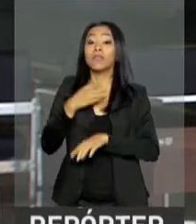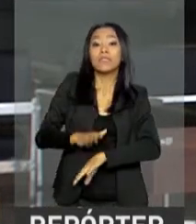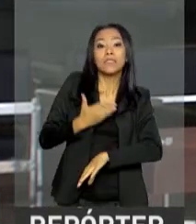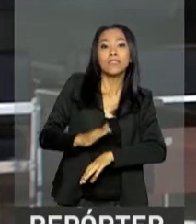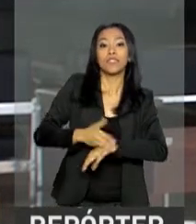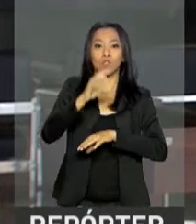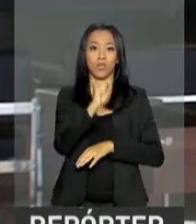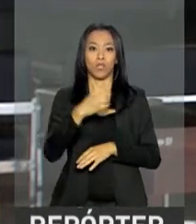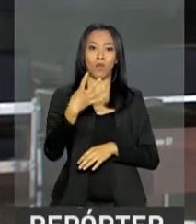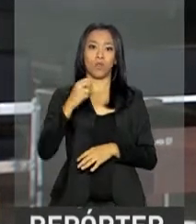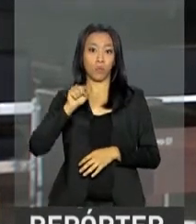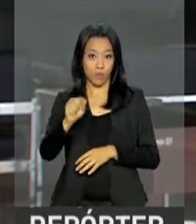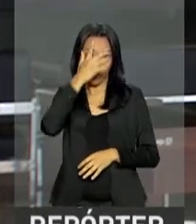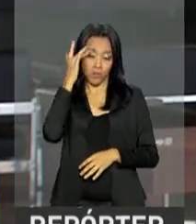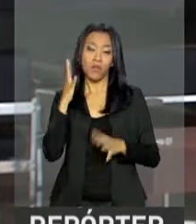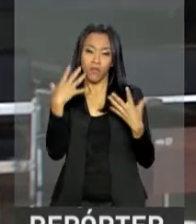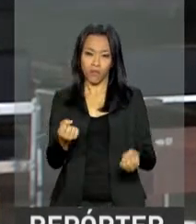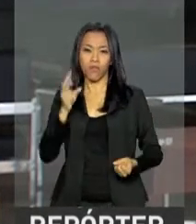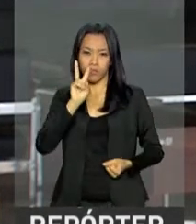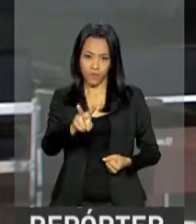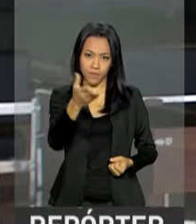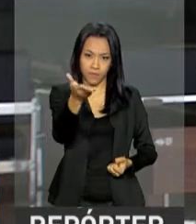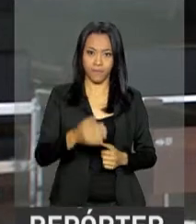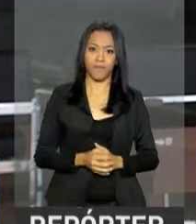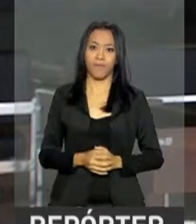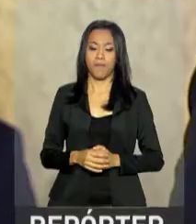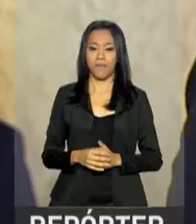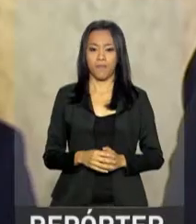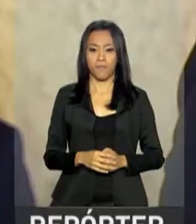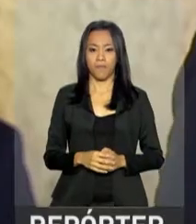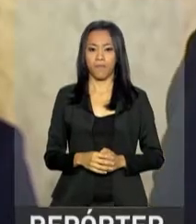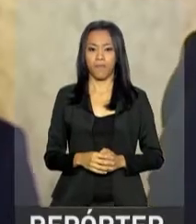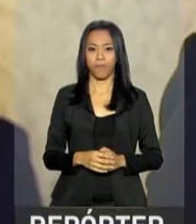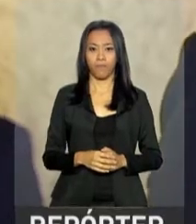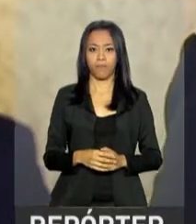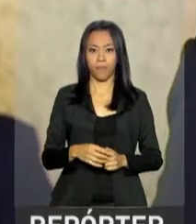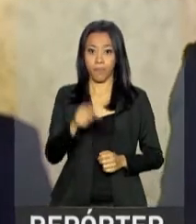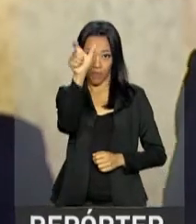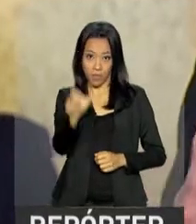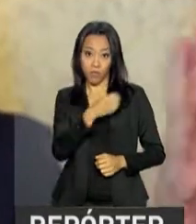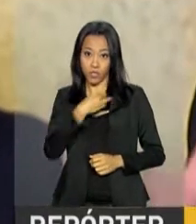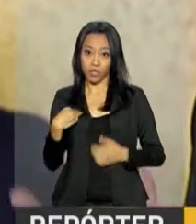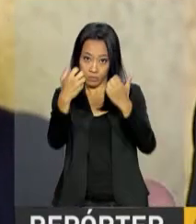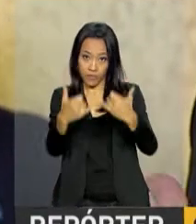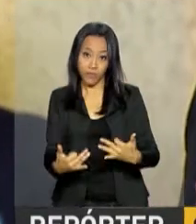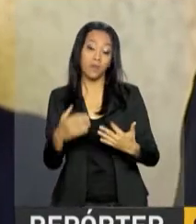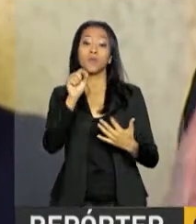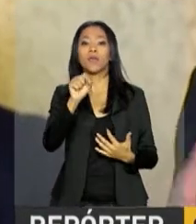84 mil pessoas vamos ouvir o que disse o ministro o programa é composto de